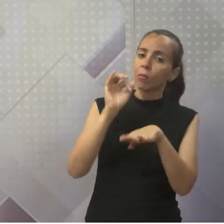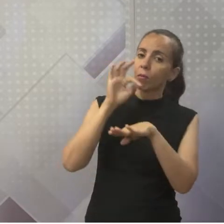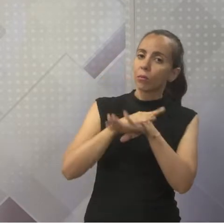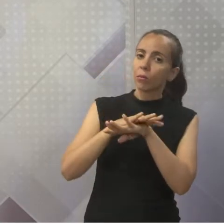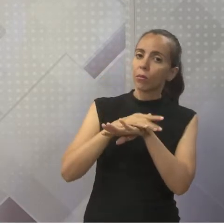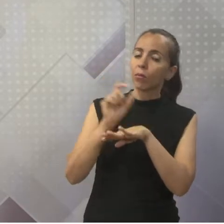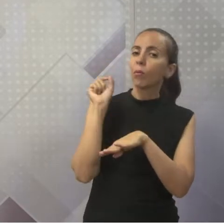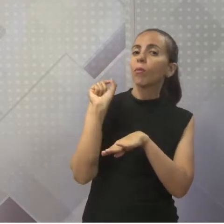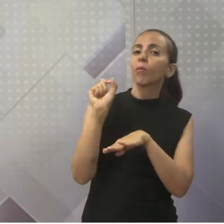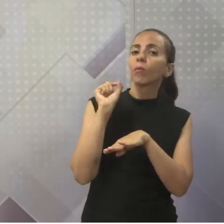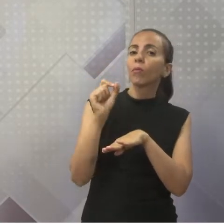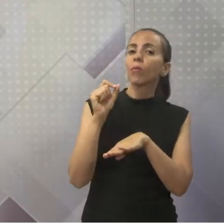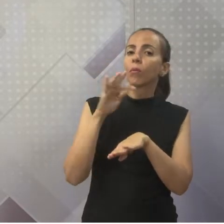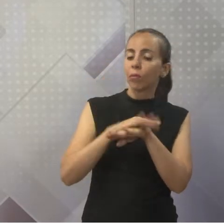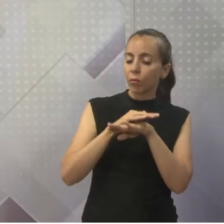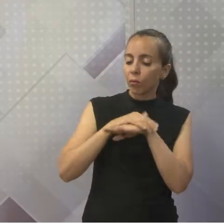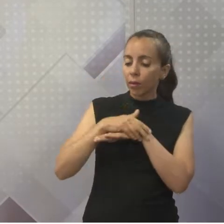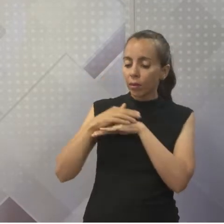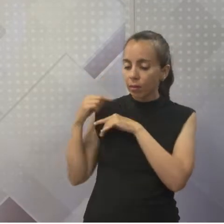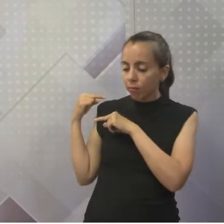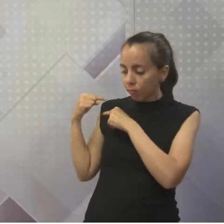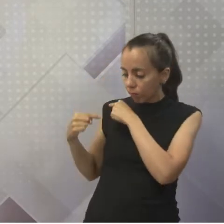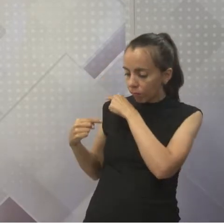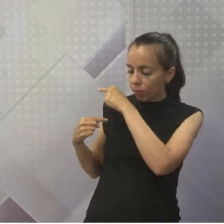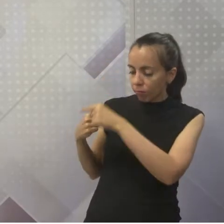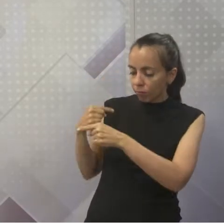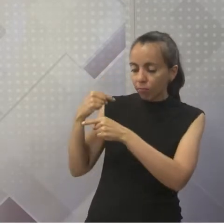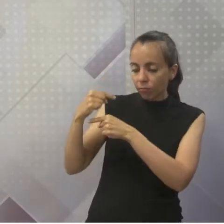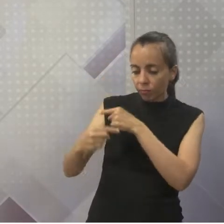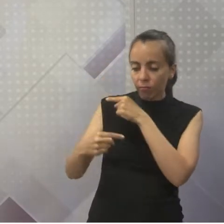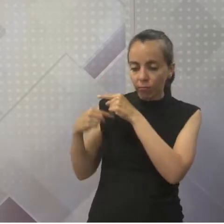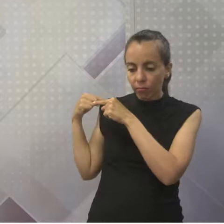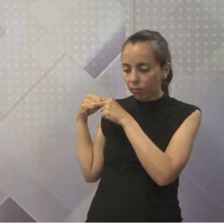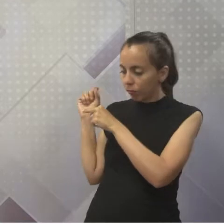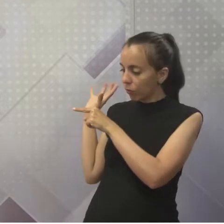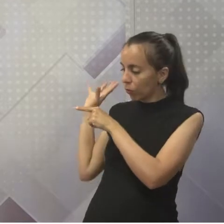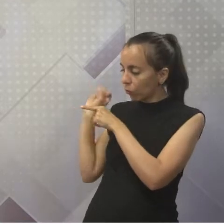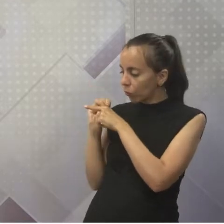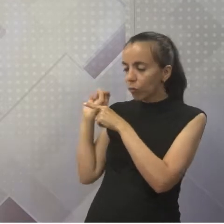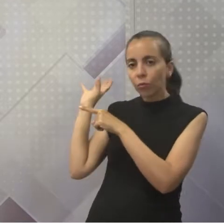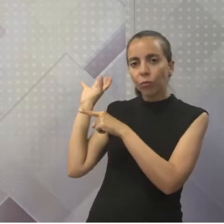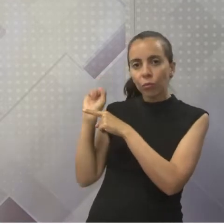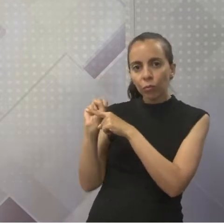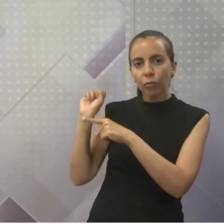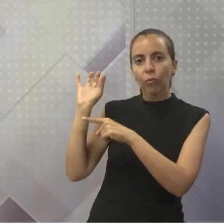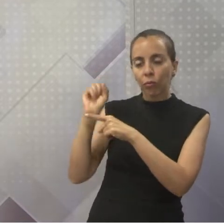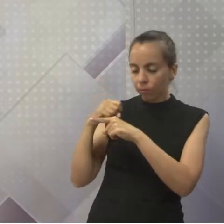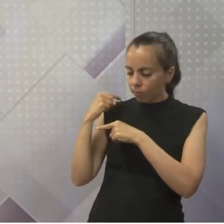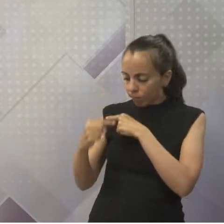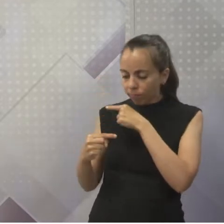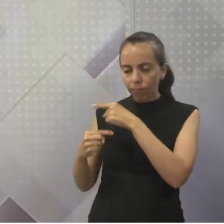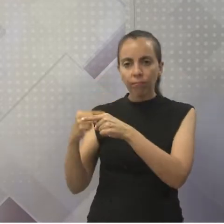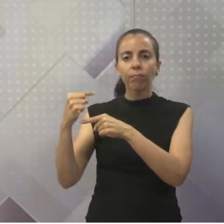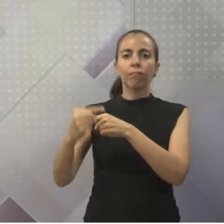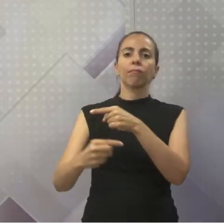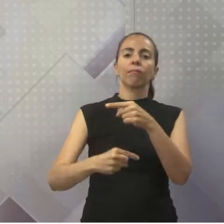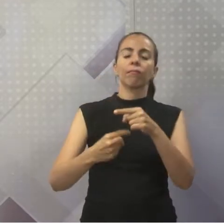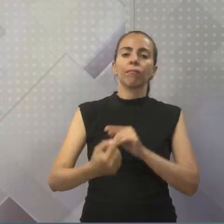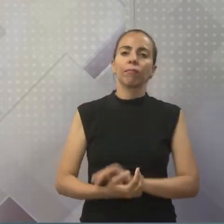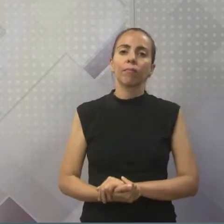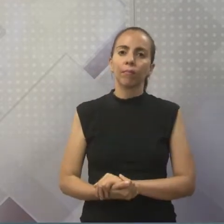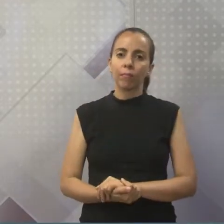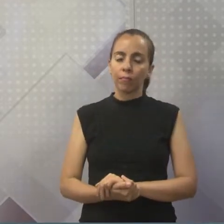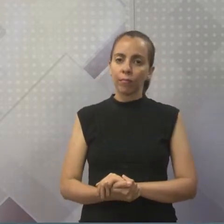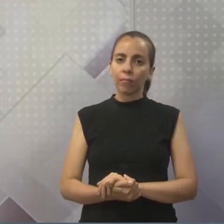falar são as doenças hereditárias. Professor, que nomezinho mais difícil, professor Ângelo.